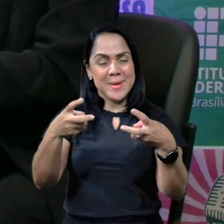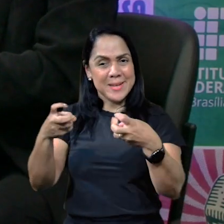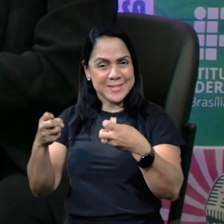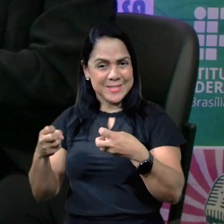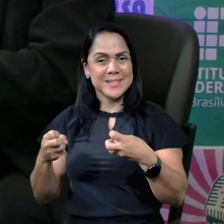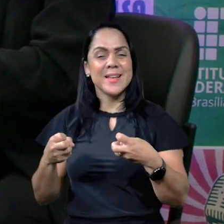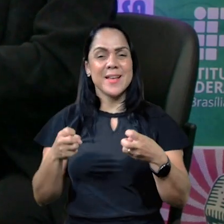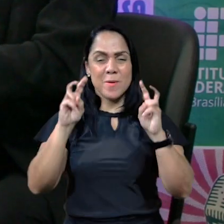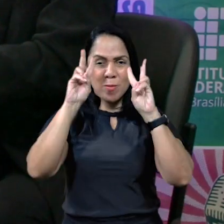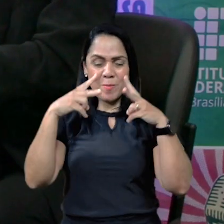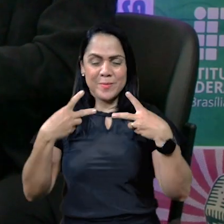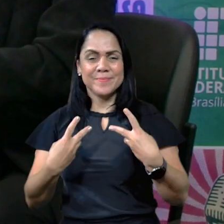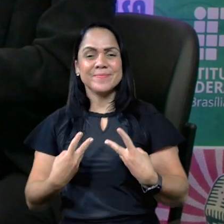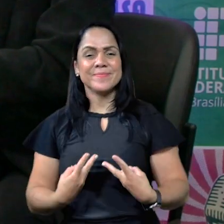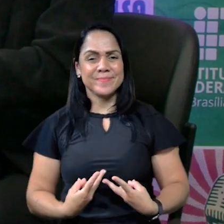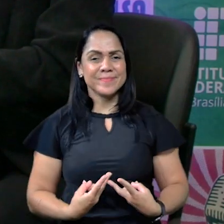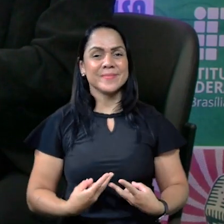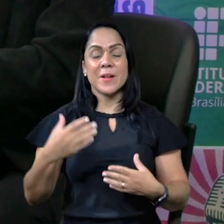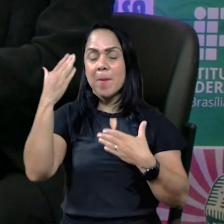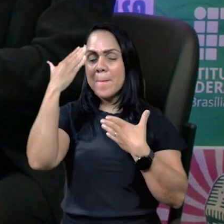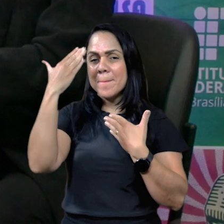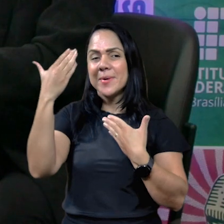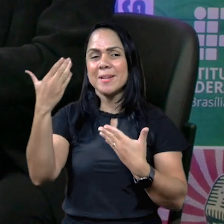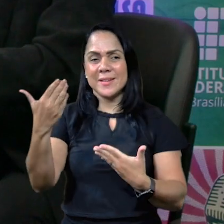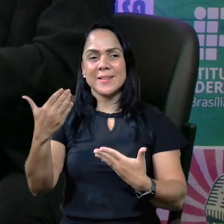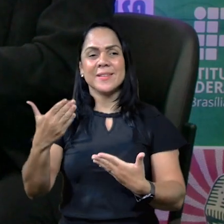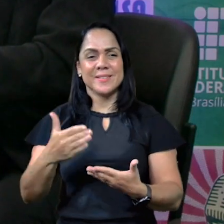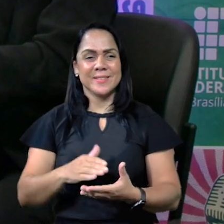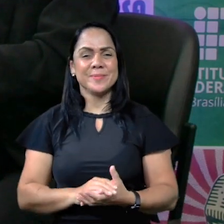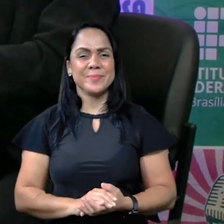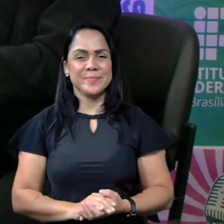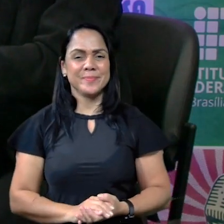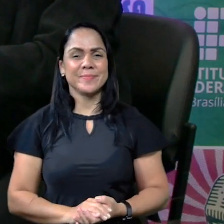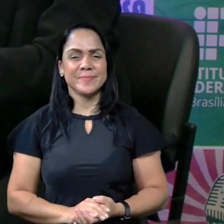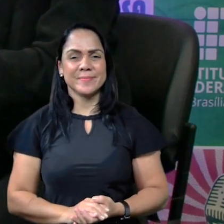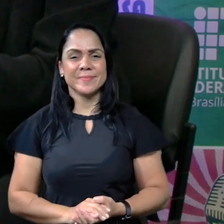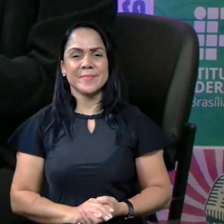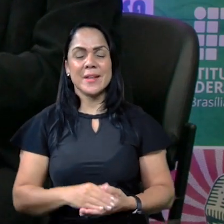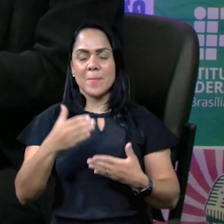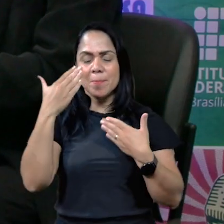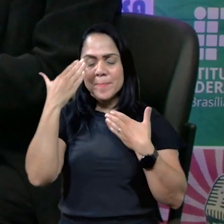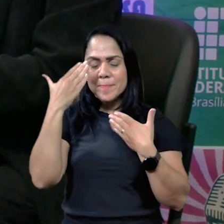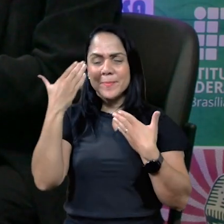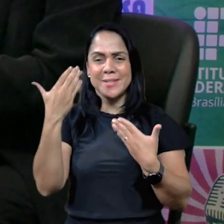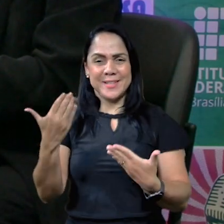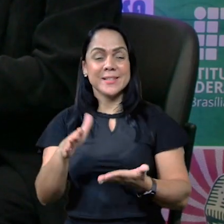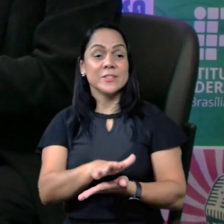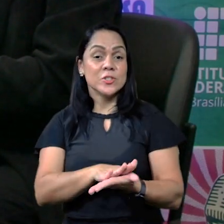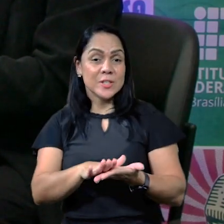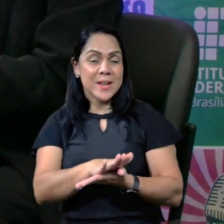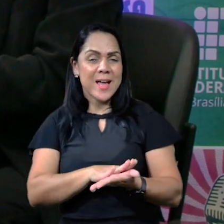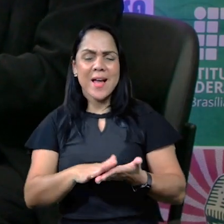humanitário. Total. Então, É sou a muito consciência, né? grato por Consciência isso. de lutas. Muito grato, viu? De nada,